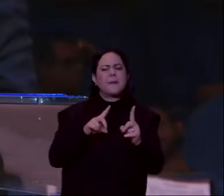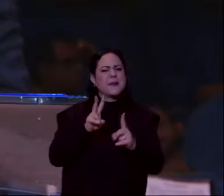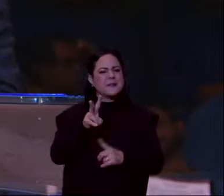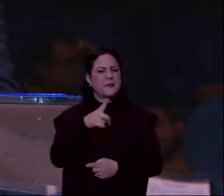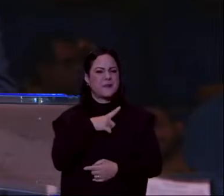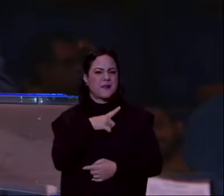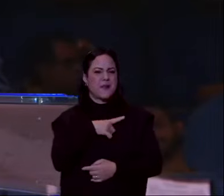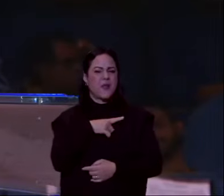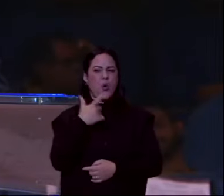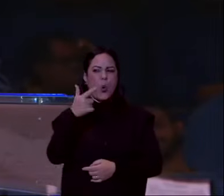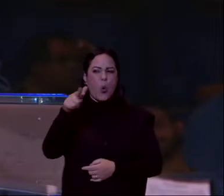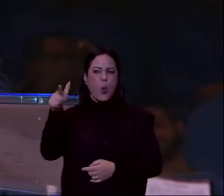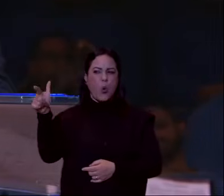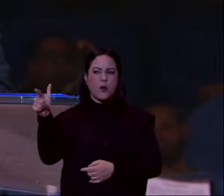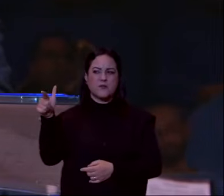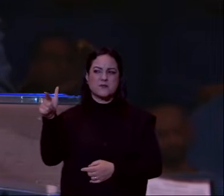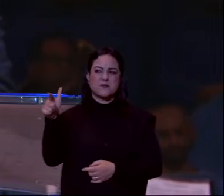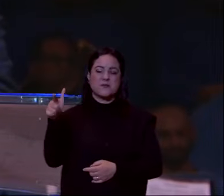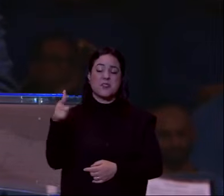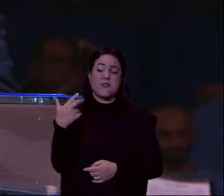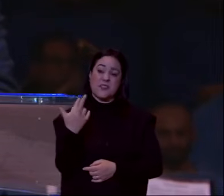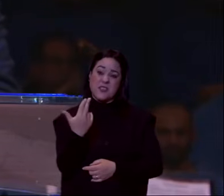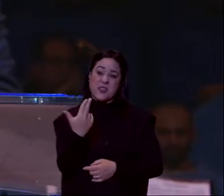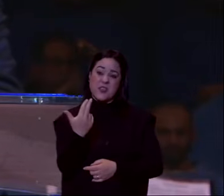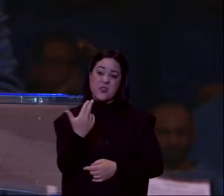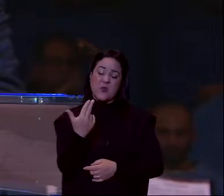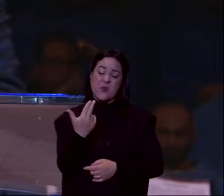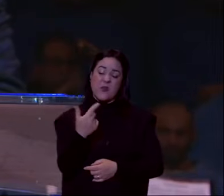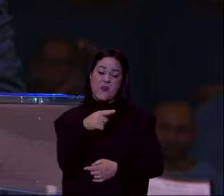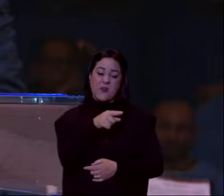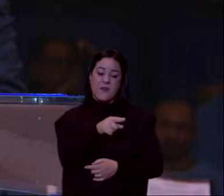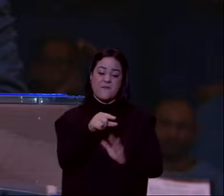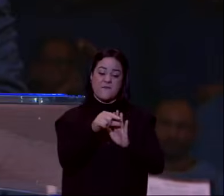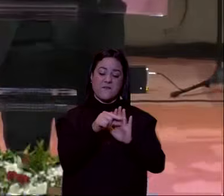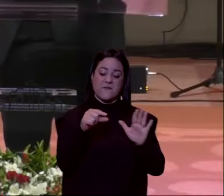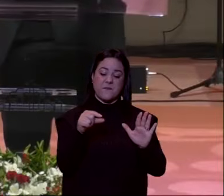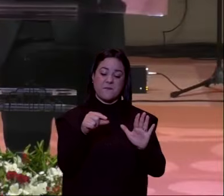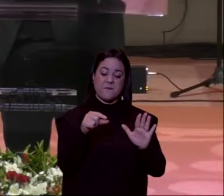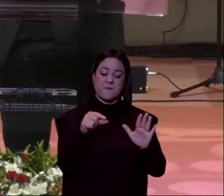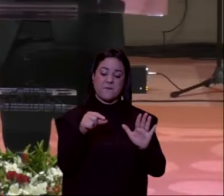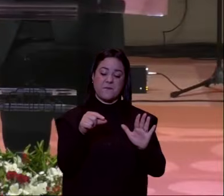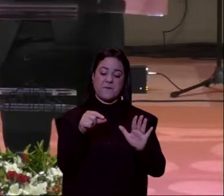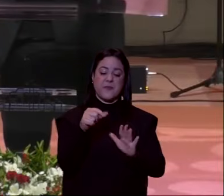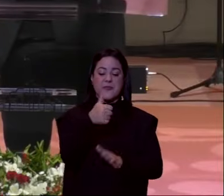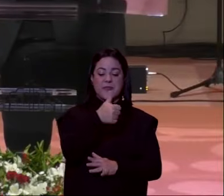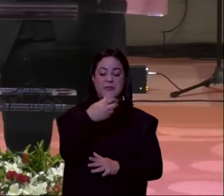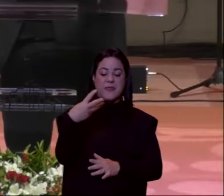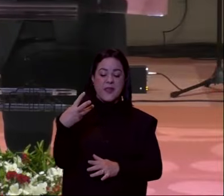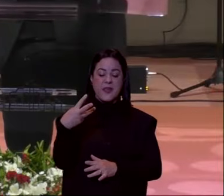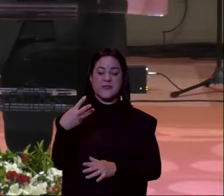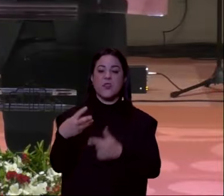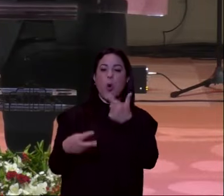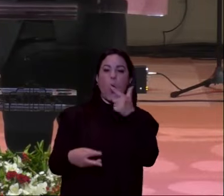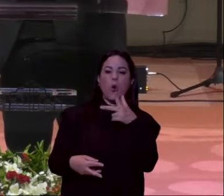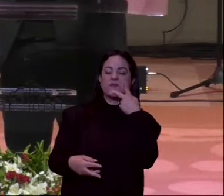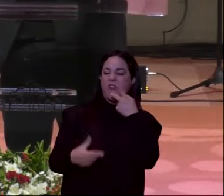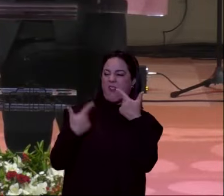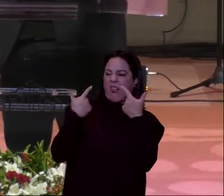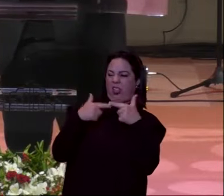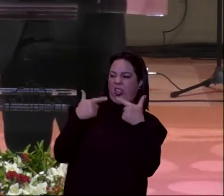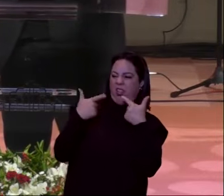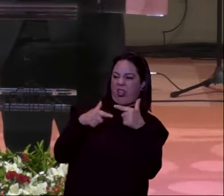vai existir aqueles que vão ser como estes que está aqui no versículo 13. Mas outros zombavam